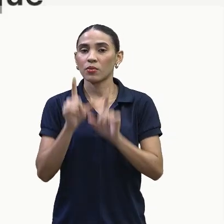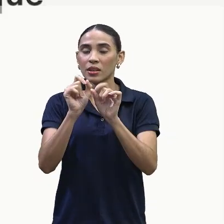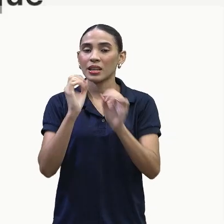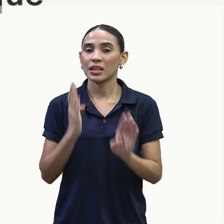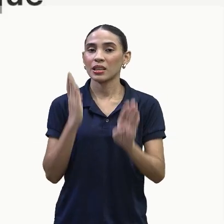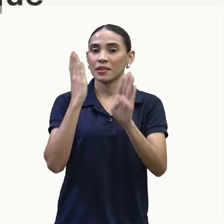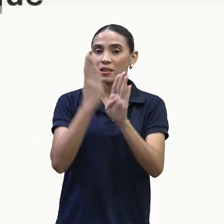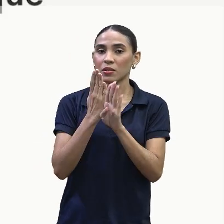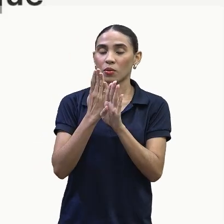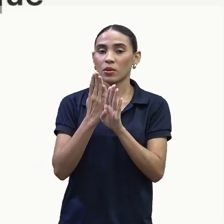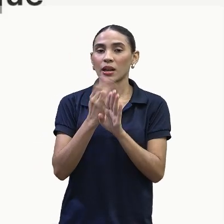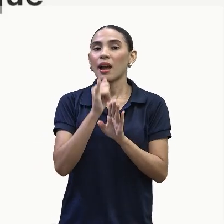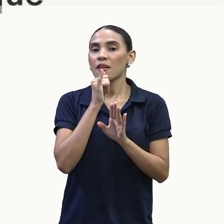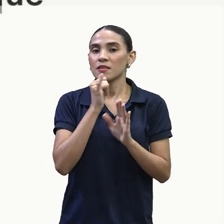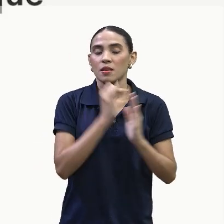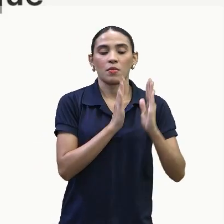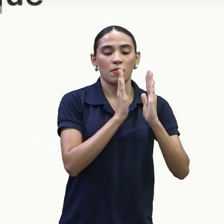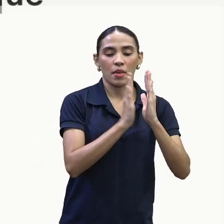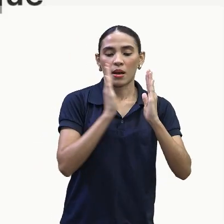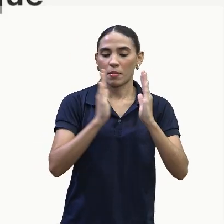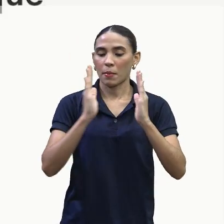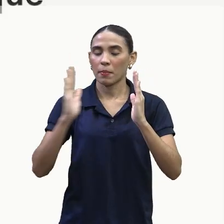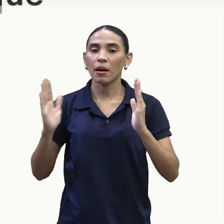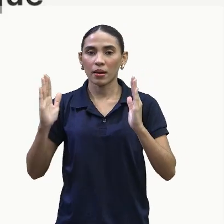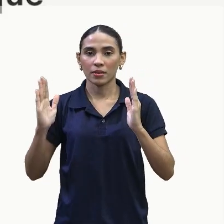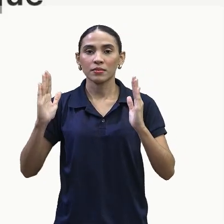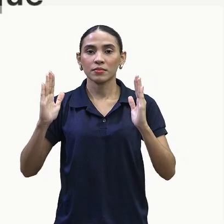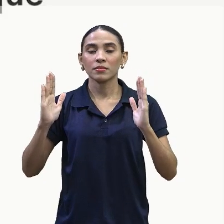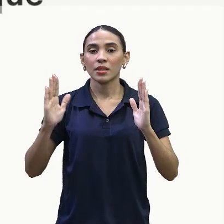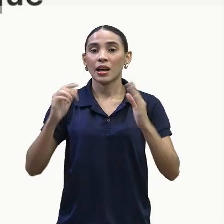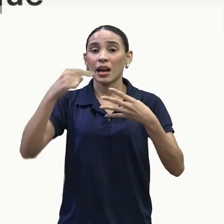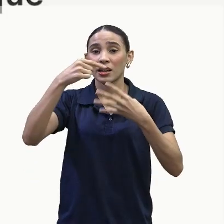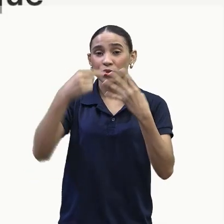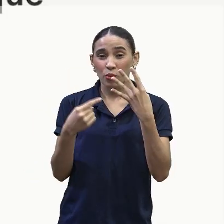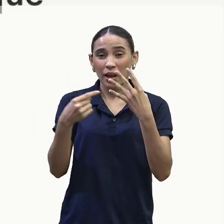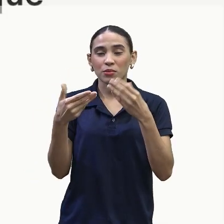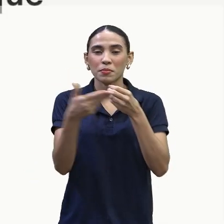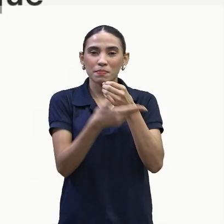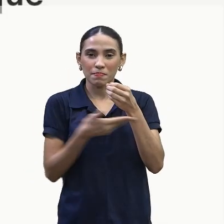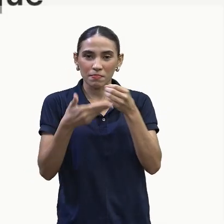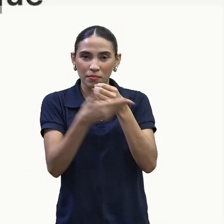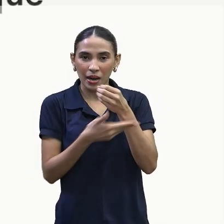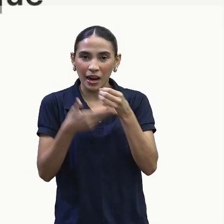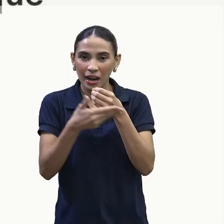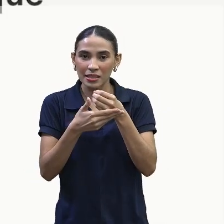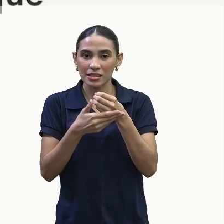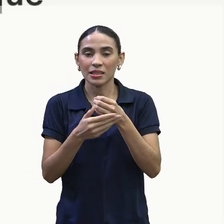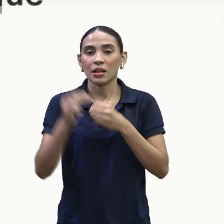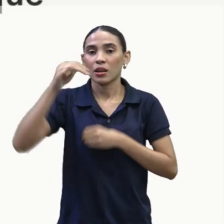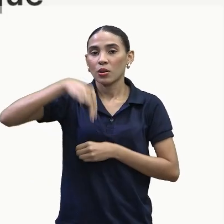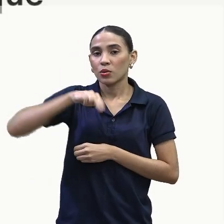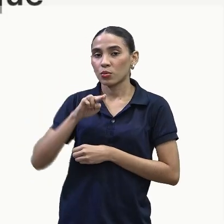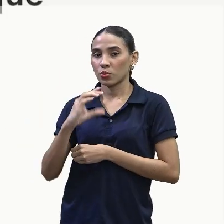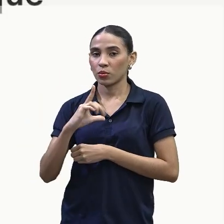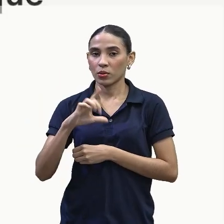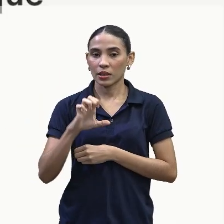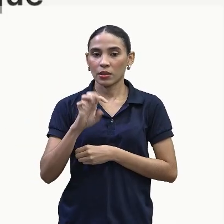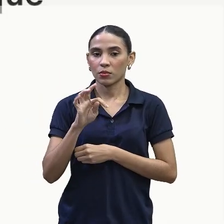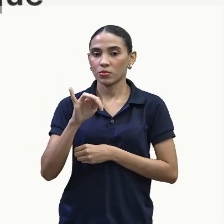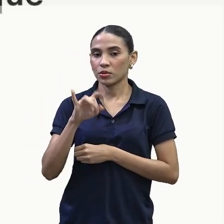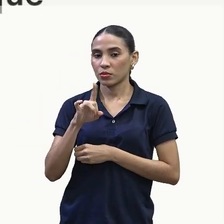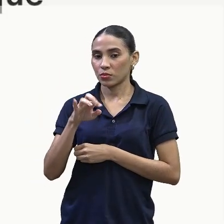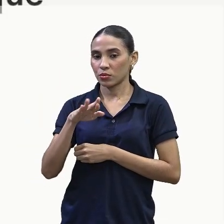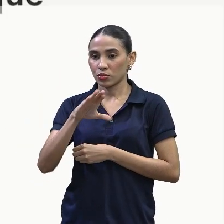identificar a sequência em que as 4 bases nucleotídicas, olha só,